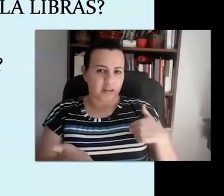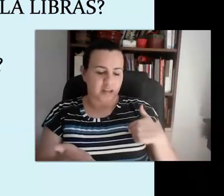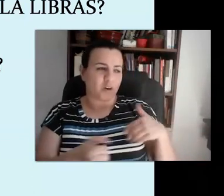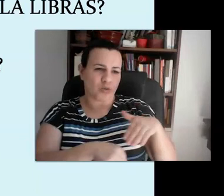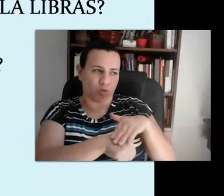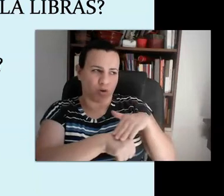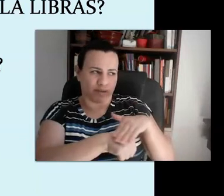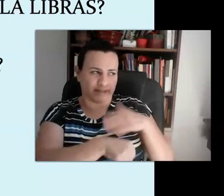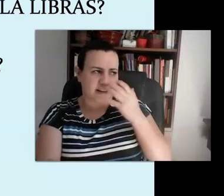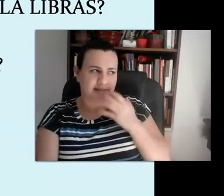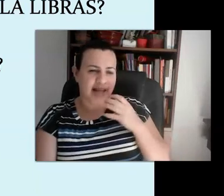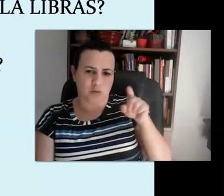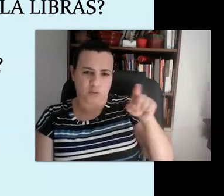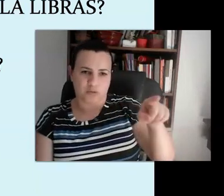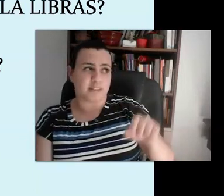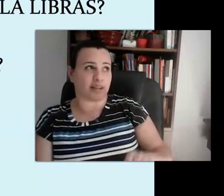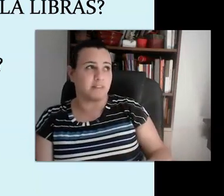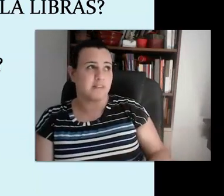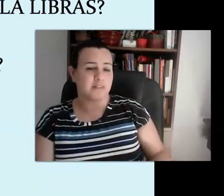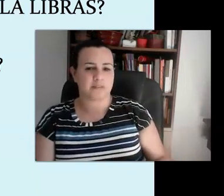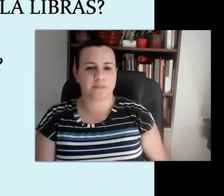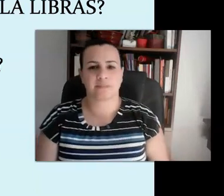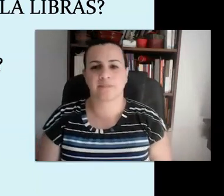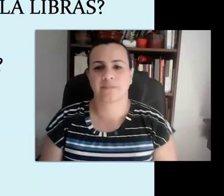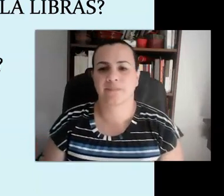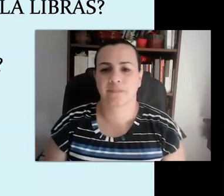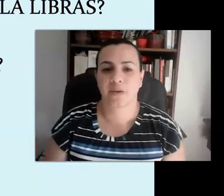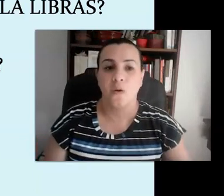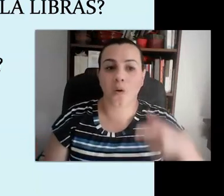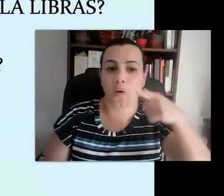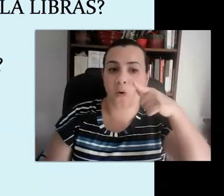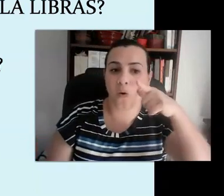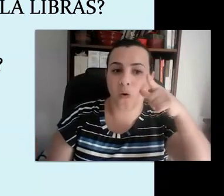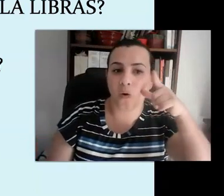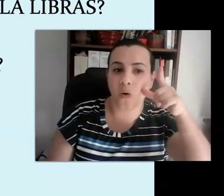Hoje eu conversar sério com você.